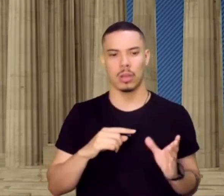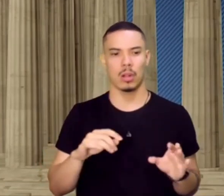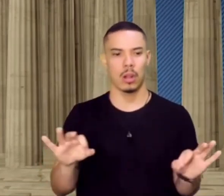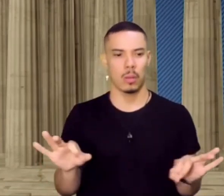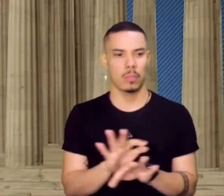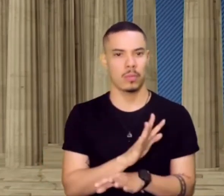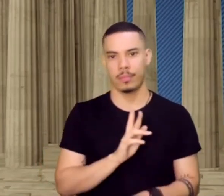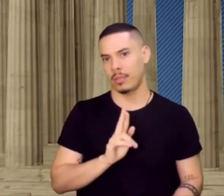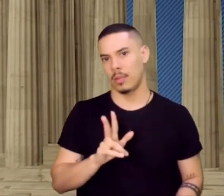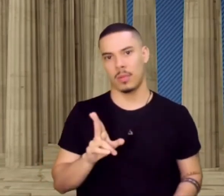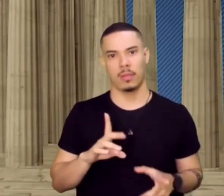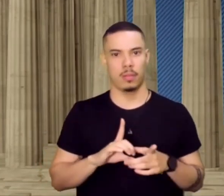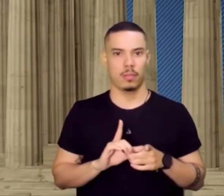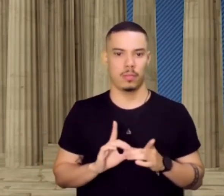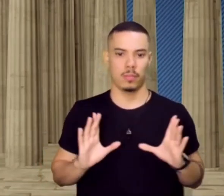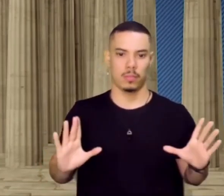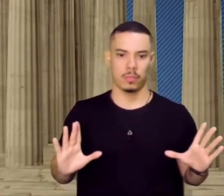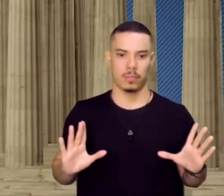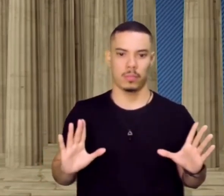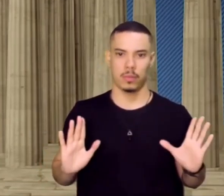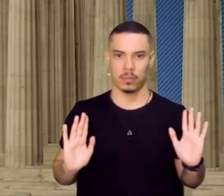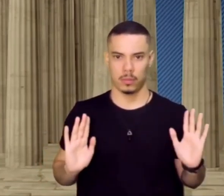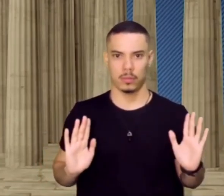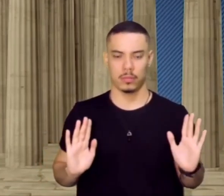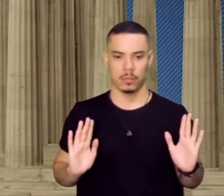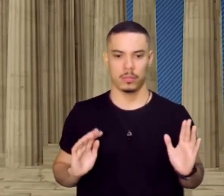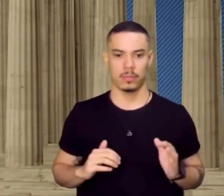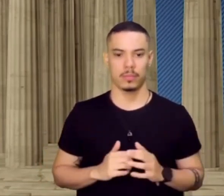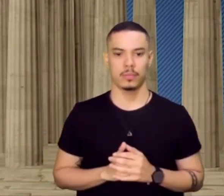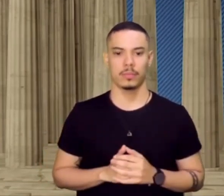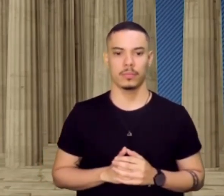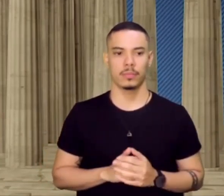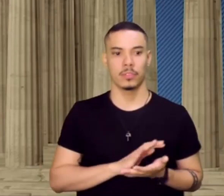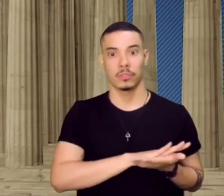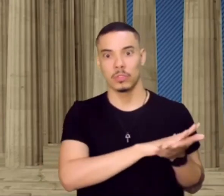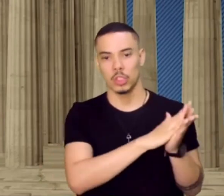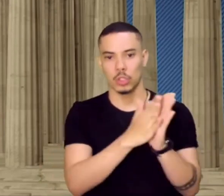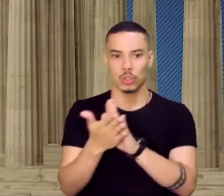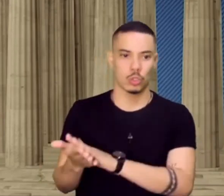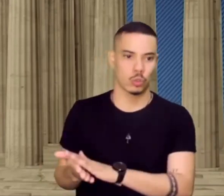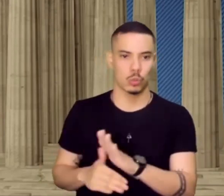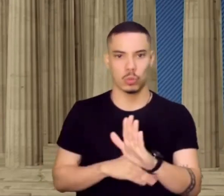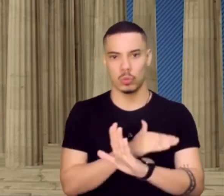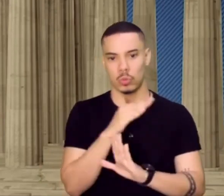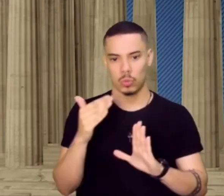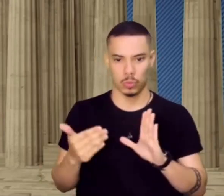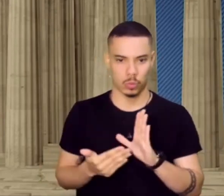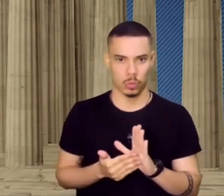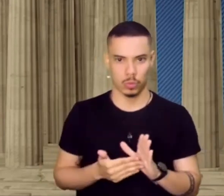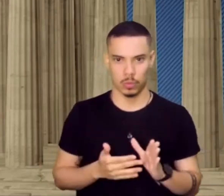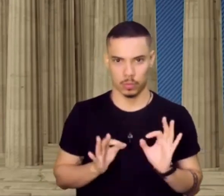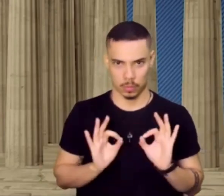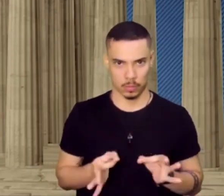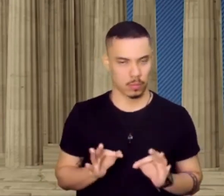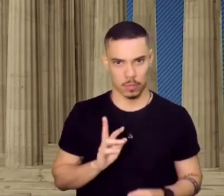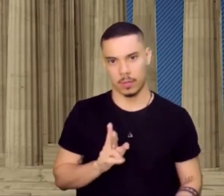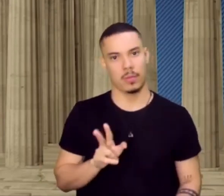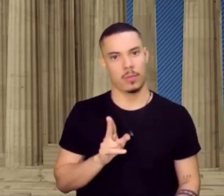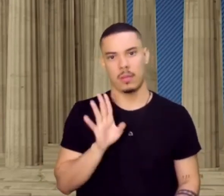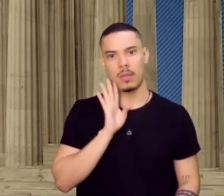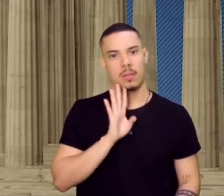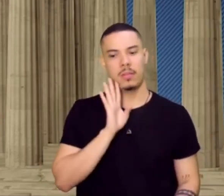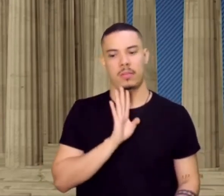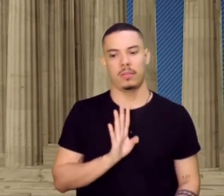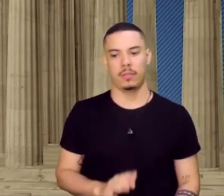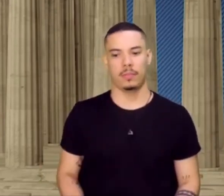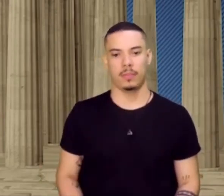é democracia, isso é anarquia. Ou seja, vamos destruir, a quebrar tudo, não é legal,